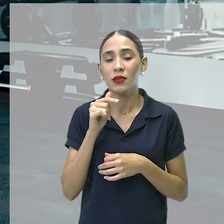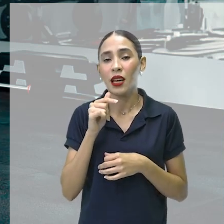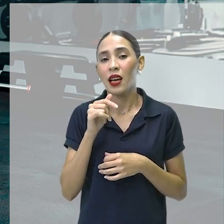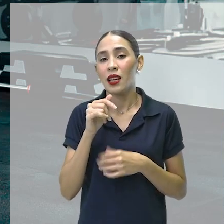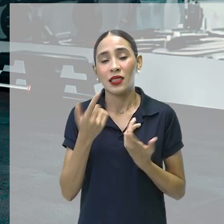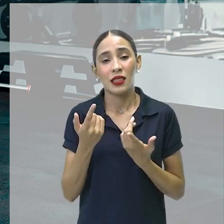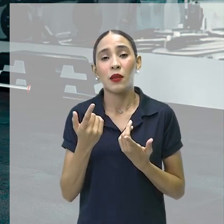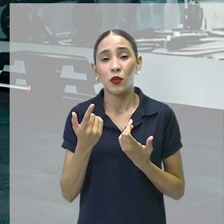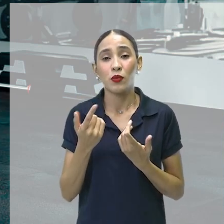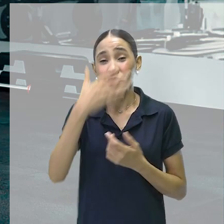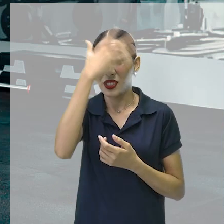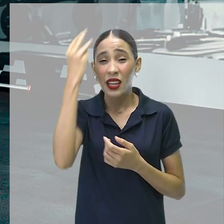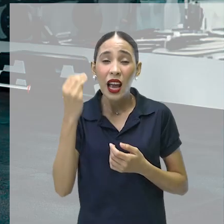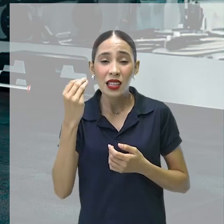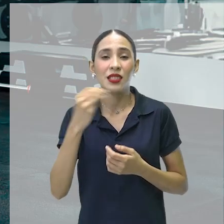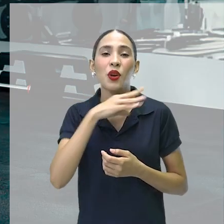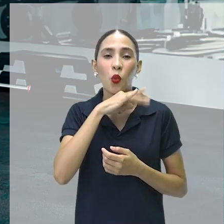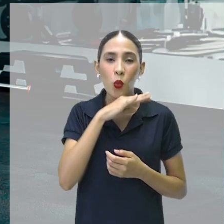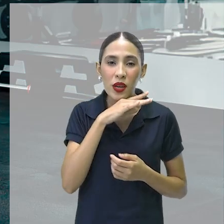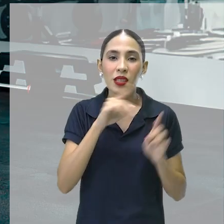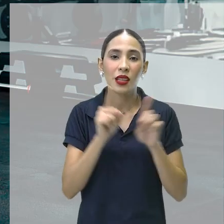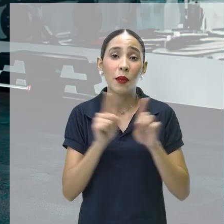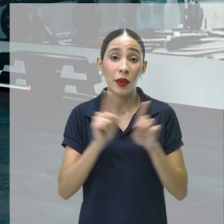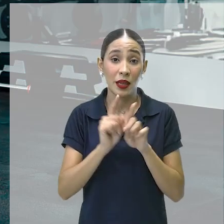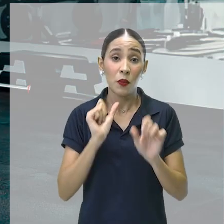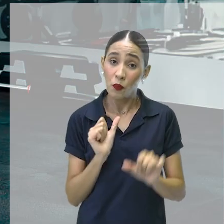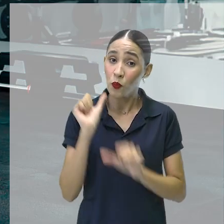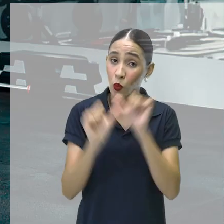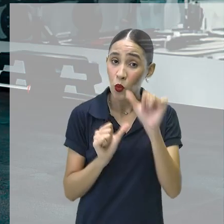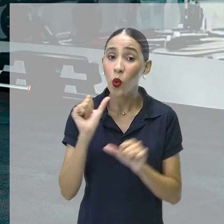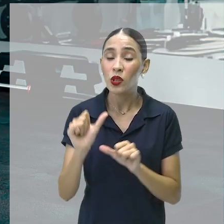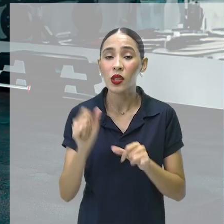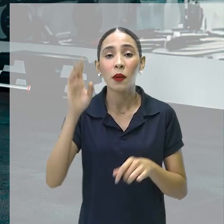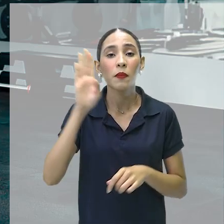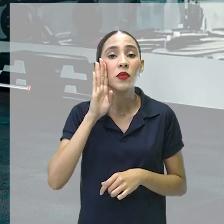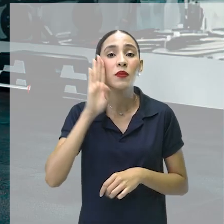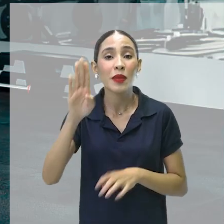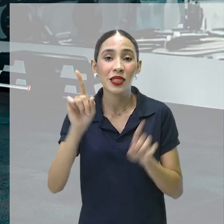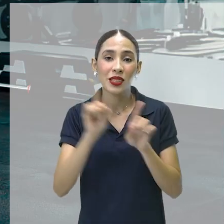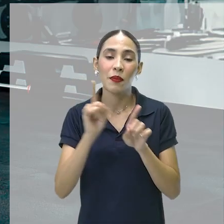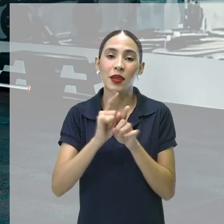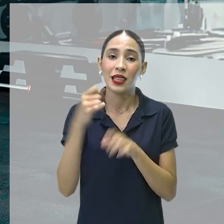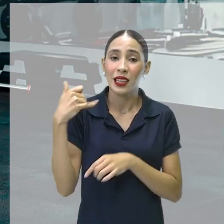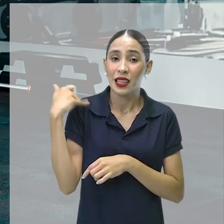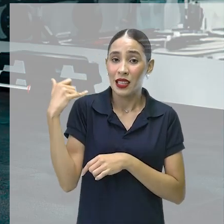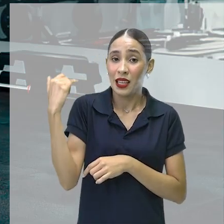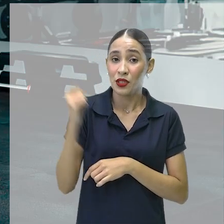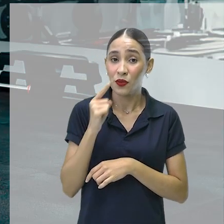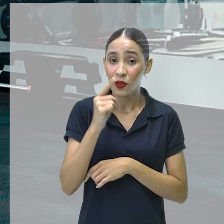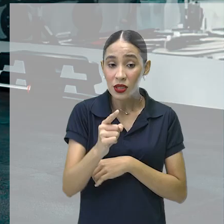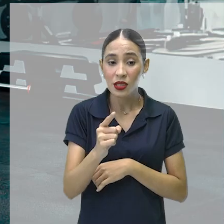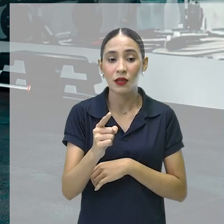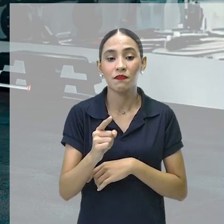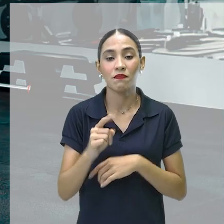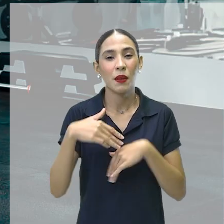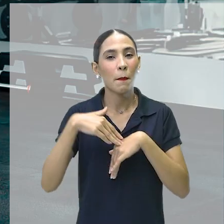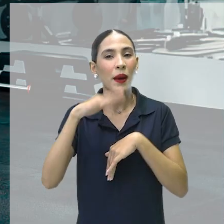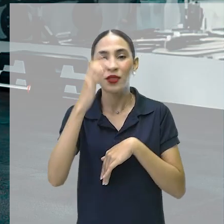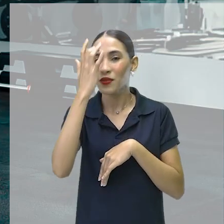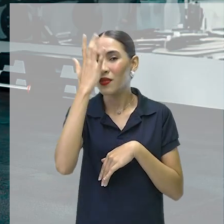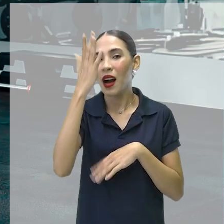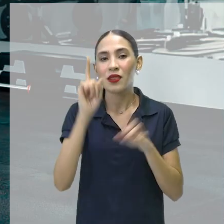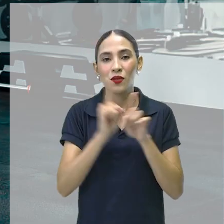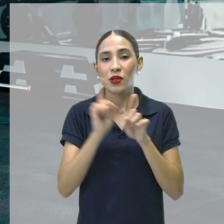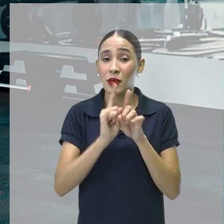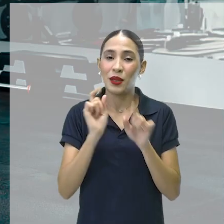prejudica. Então, mude os seus hábitos enquanto é tempo, principalmente na idade em que vocês estão. Tá? É mais fácil